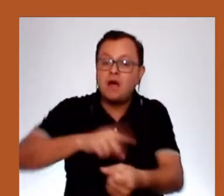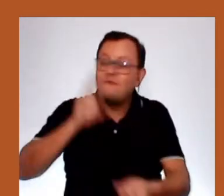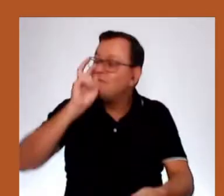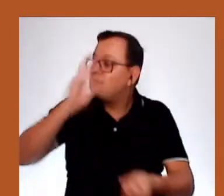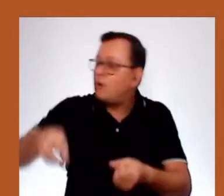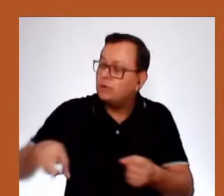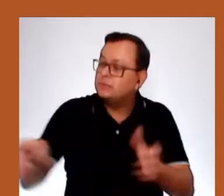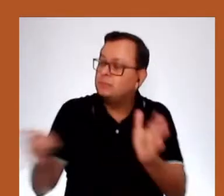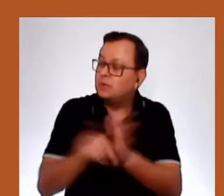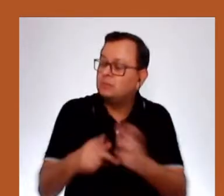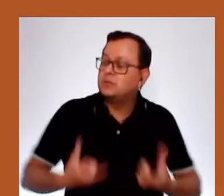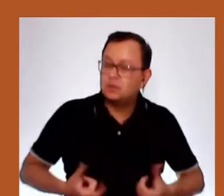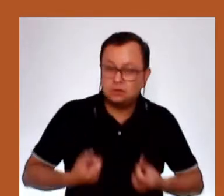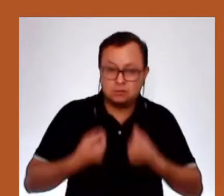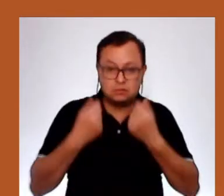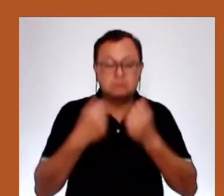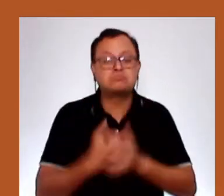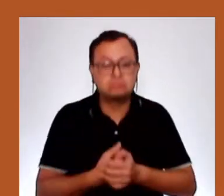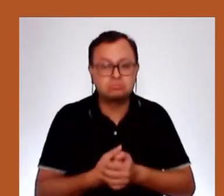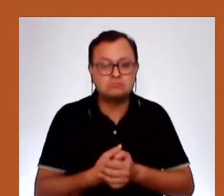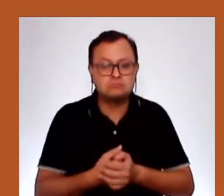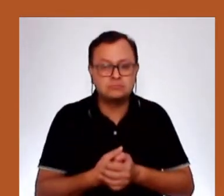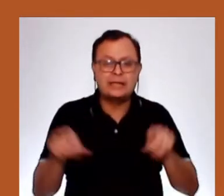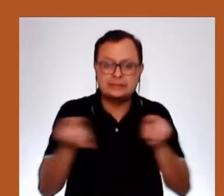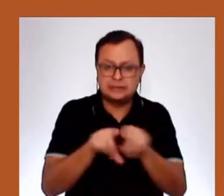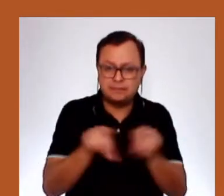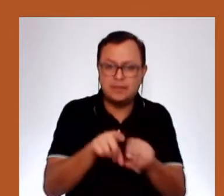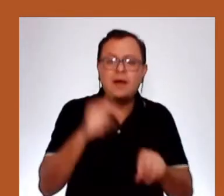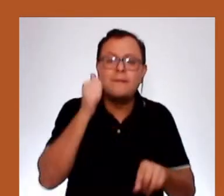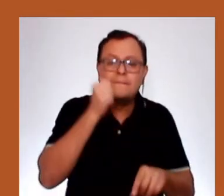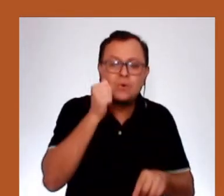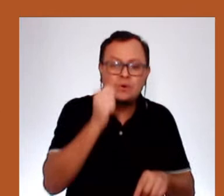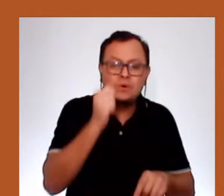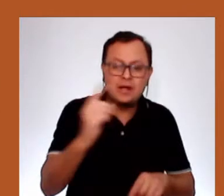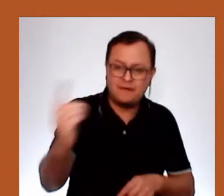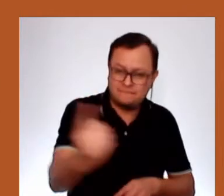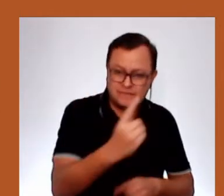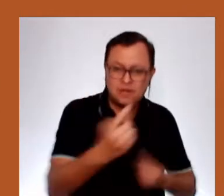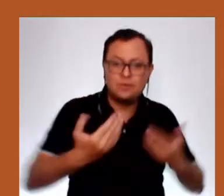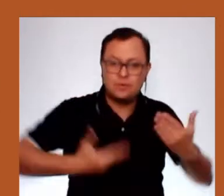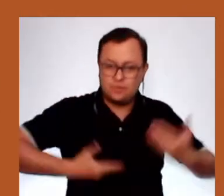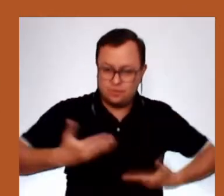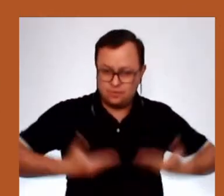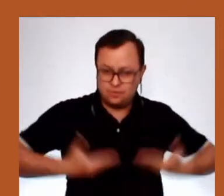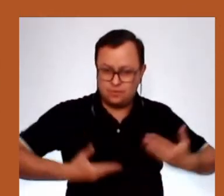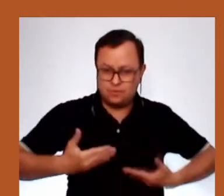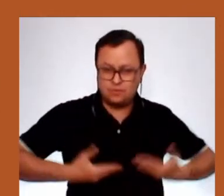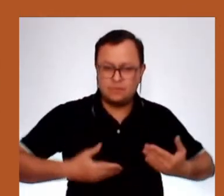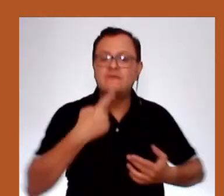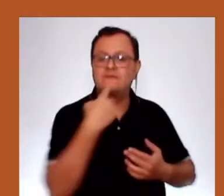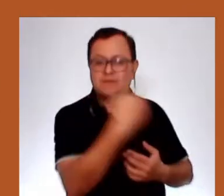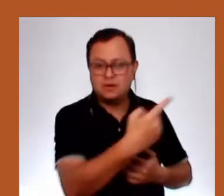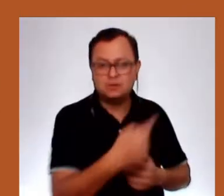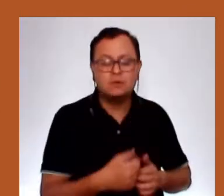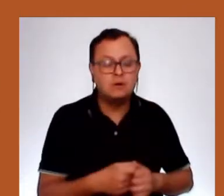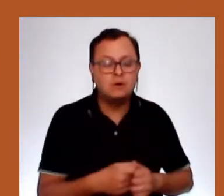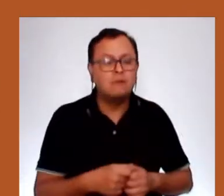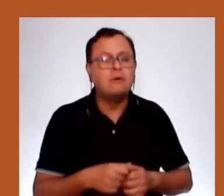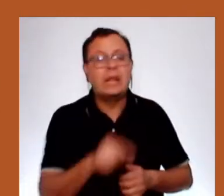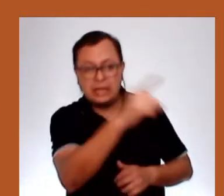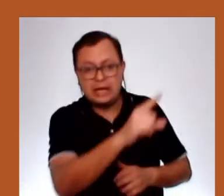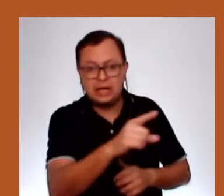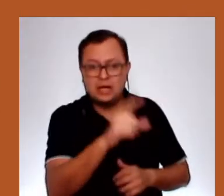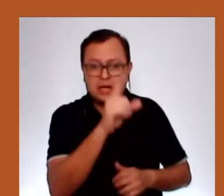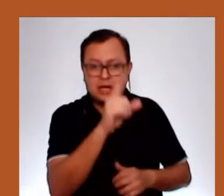de uma faxineira que naquele quarto que minha mãe estava era uma paciente terminal, sem que eu soubesse da gravidade da doença da minha mãe. E aí